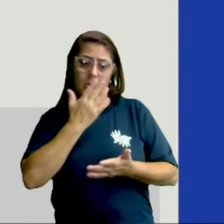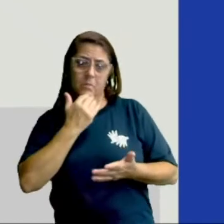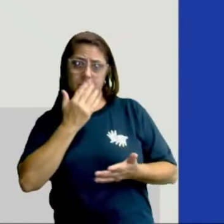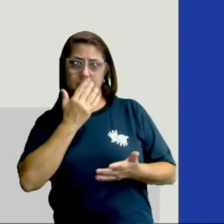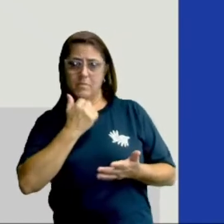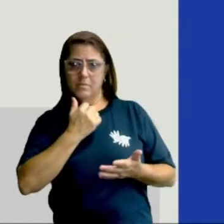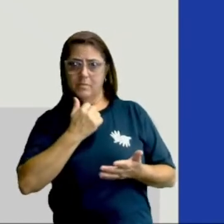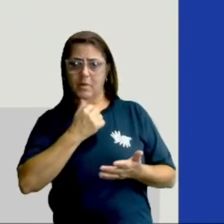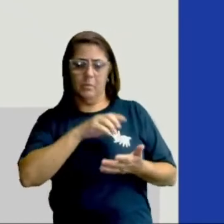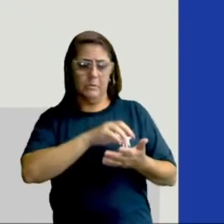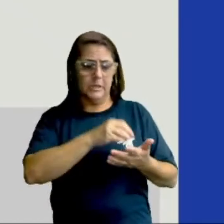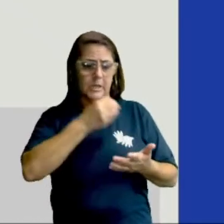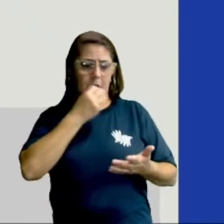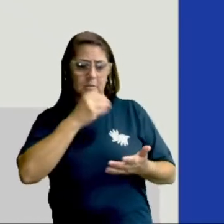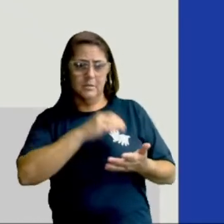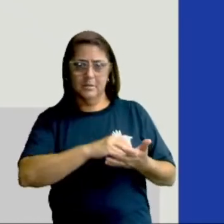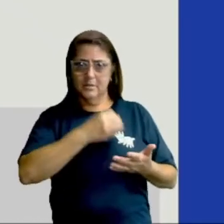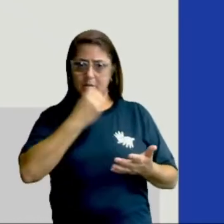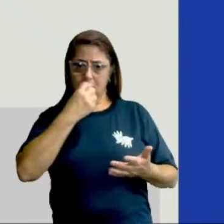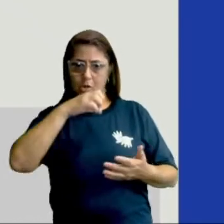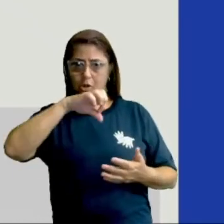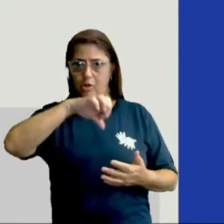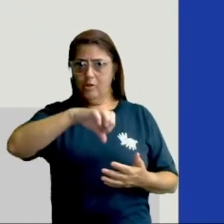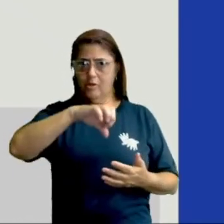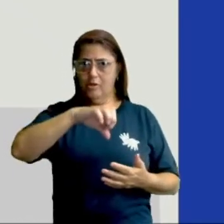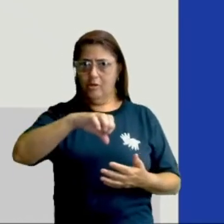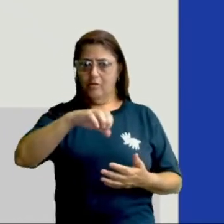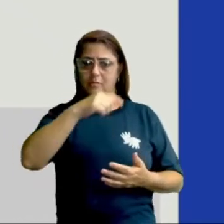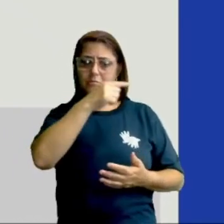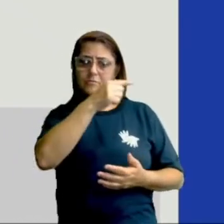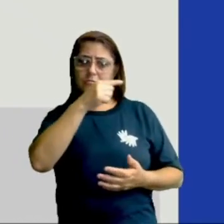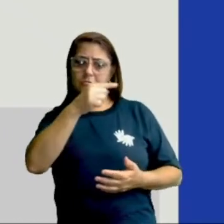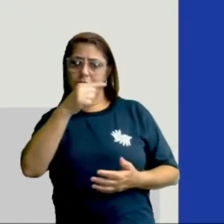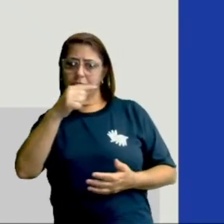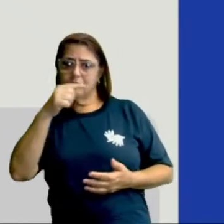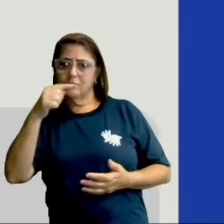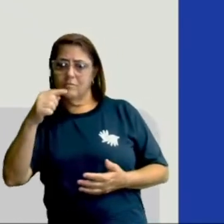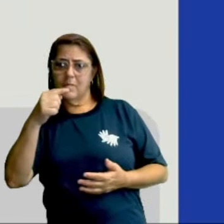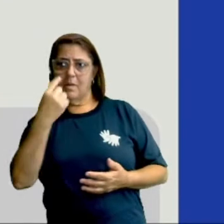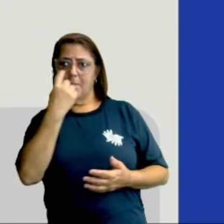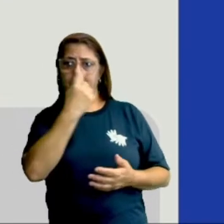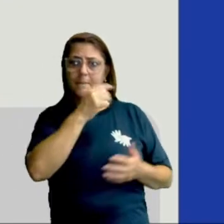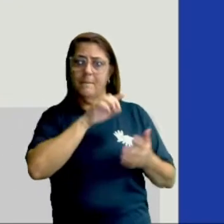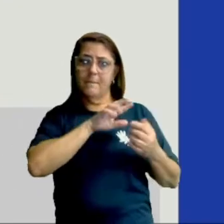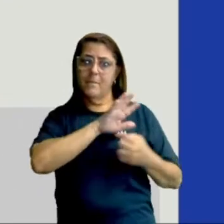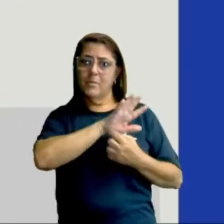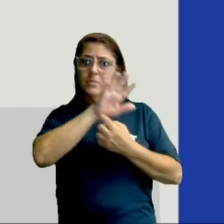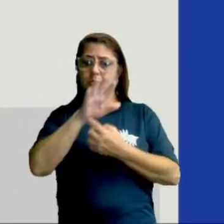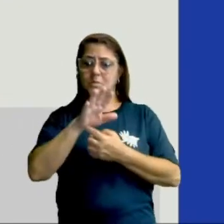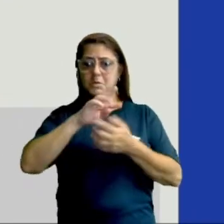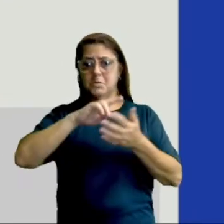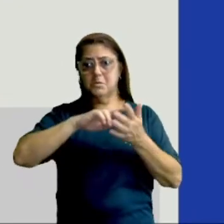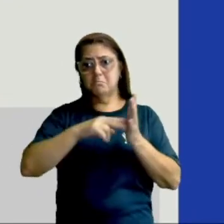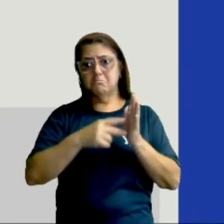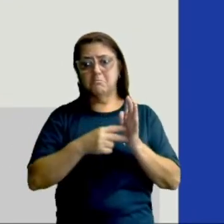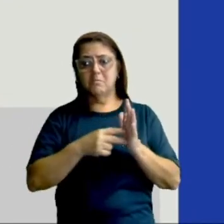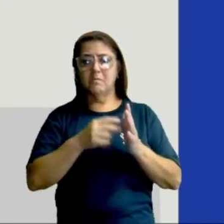você observar, a gente tem aqui 9 tracinhos representando cada brigadeiro.